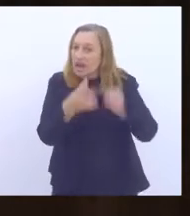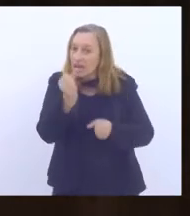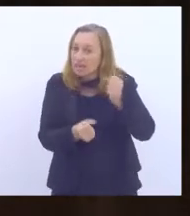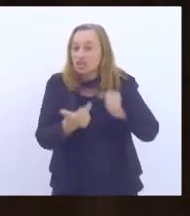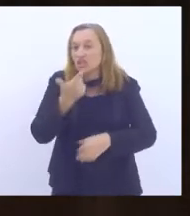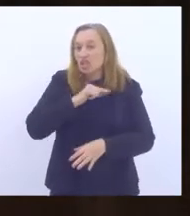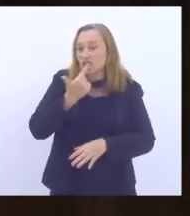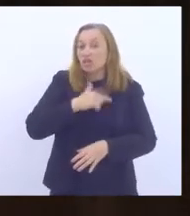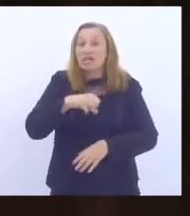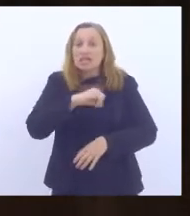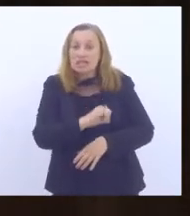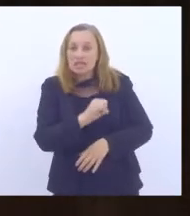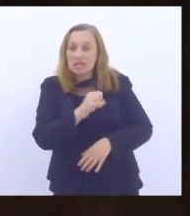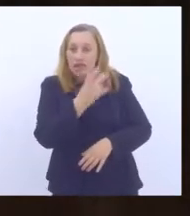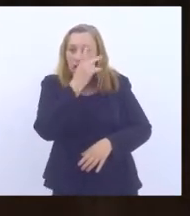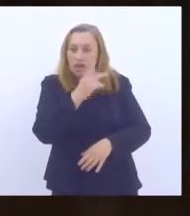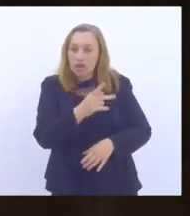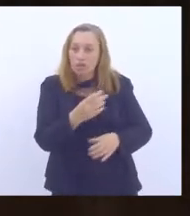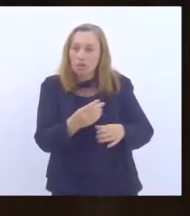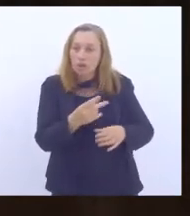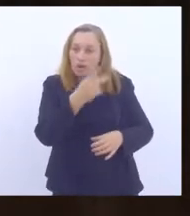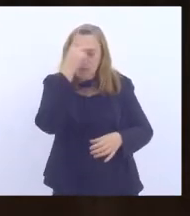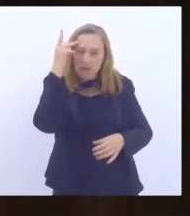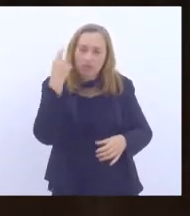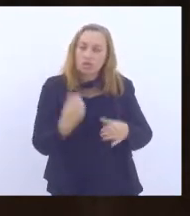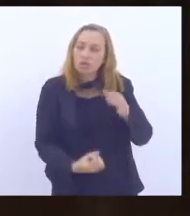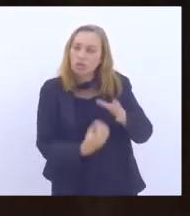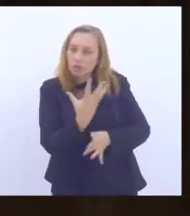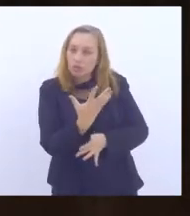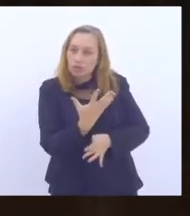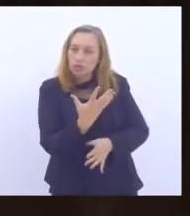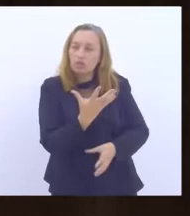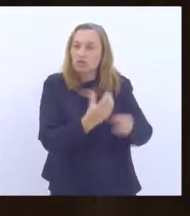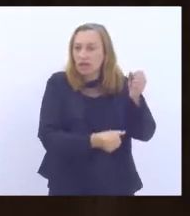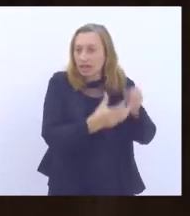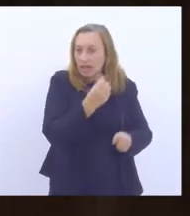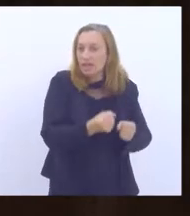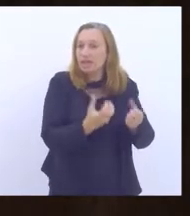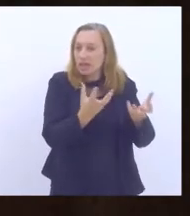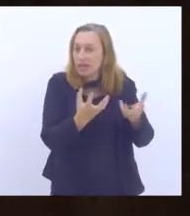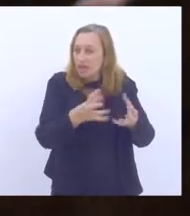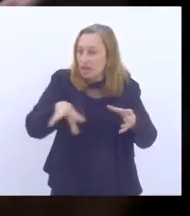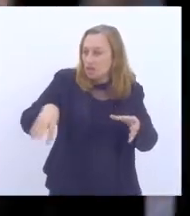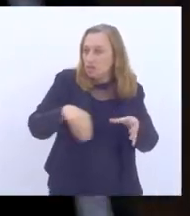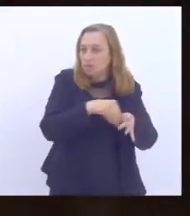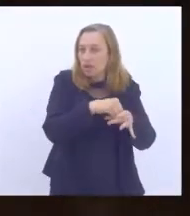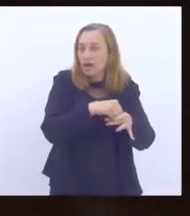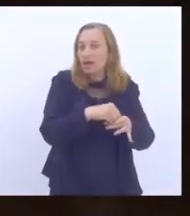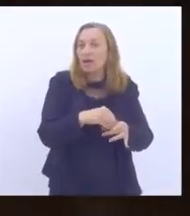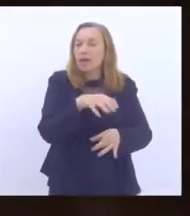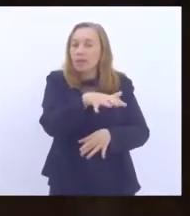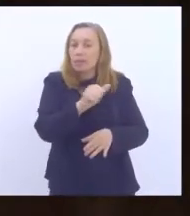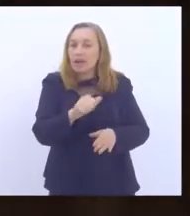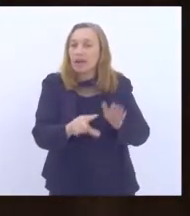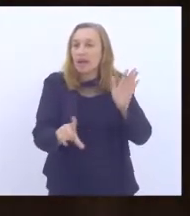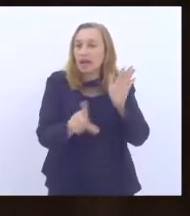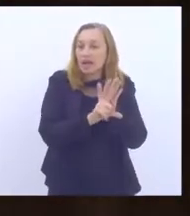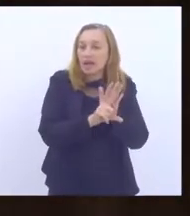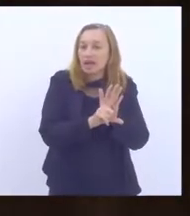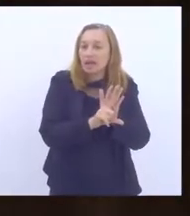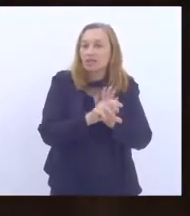produtores de leite querem alterar entrar nesse mexer pega a lei